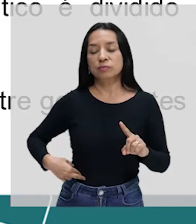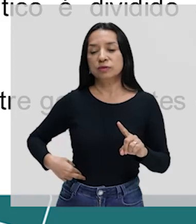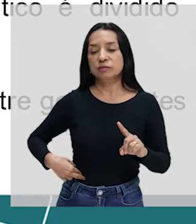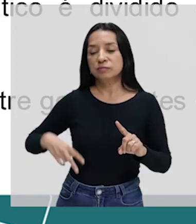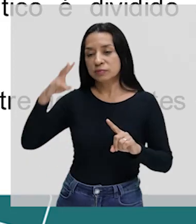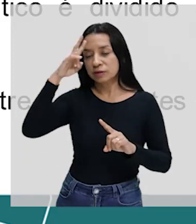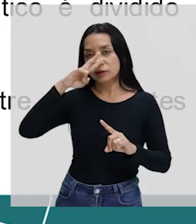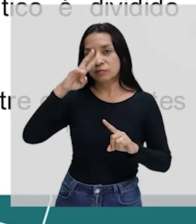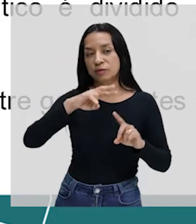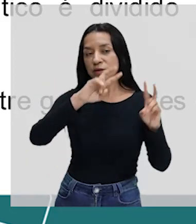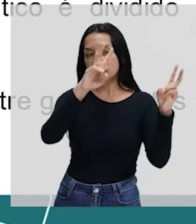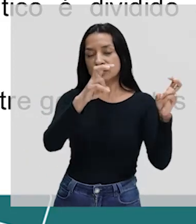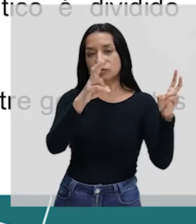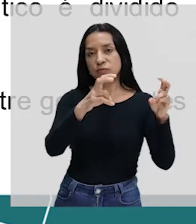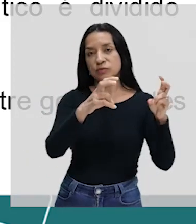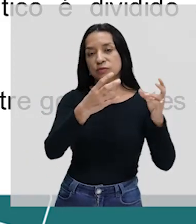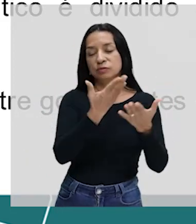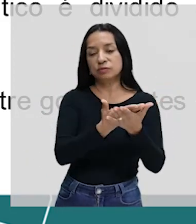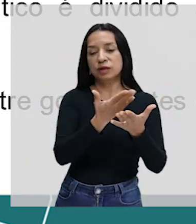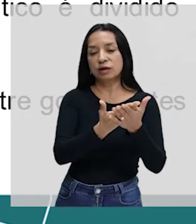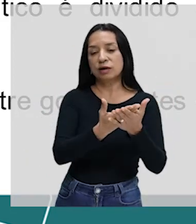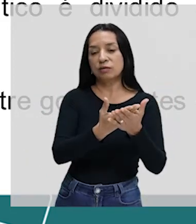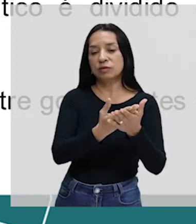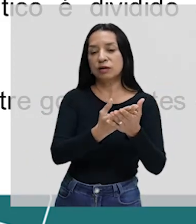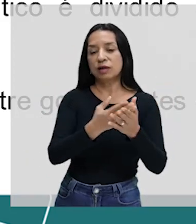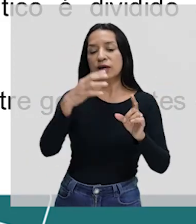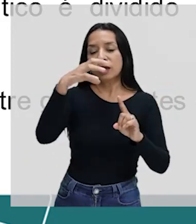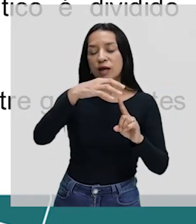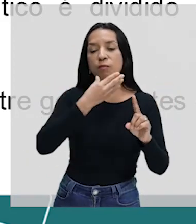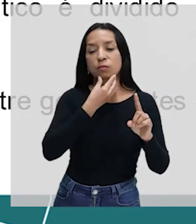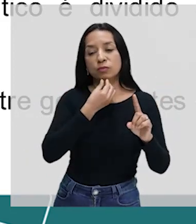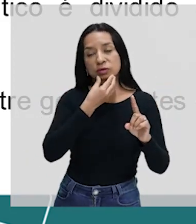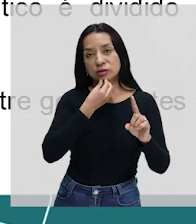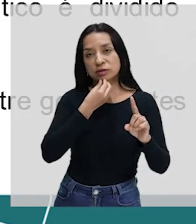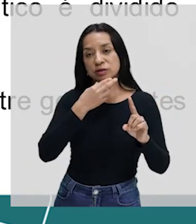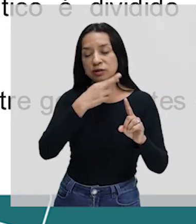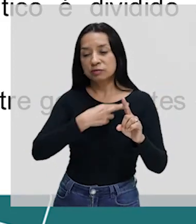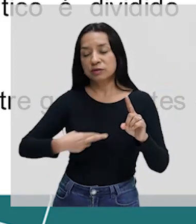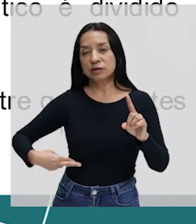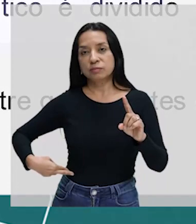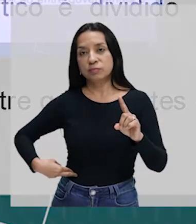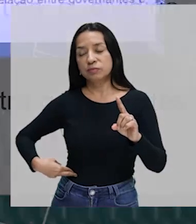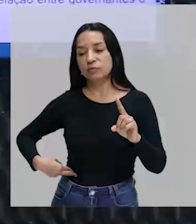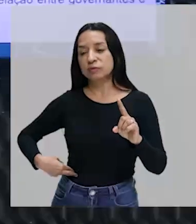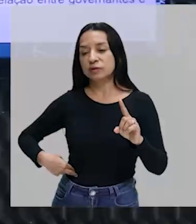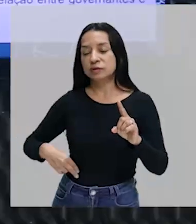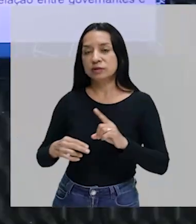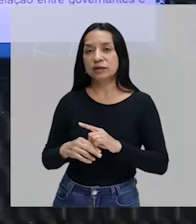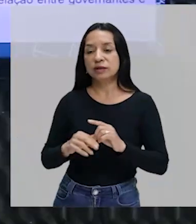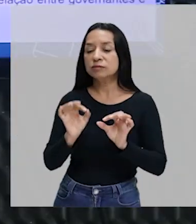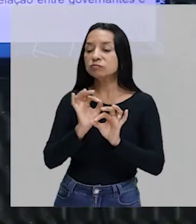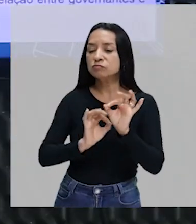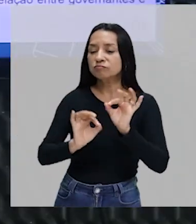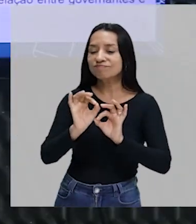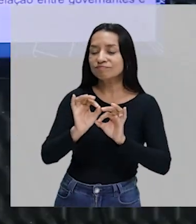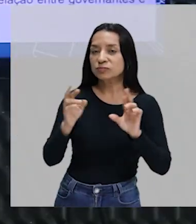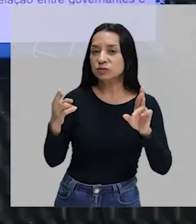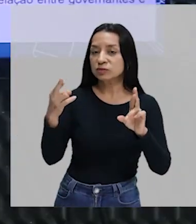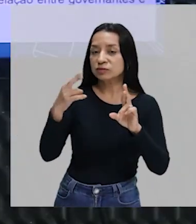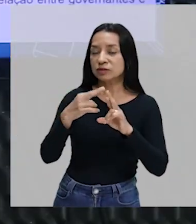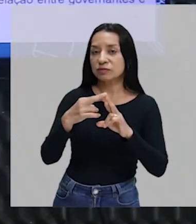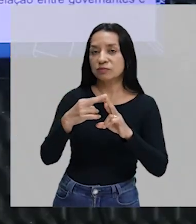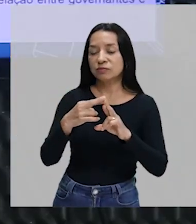da aula, Monarquia e República, se referem a formas clássicas de governo. Então existe como